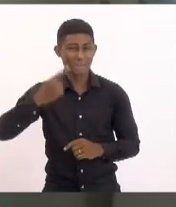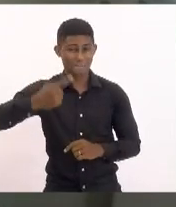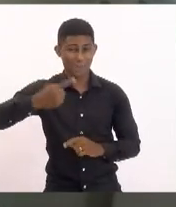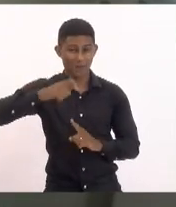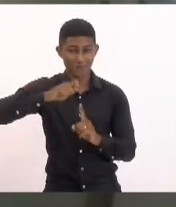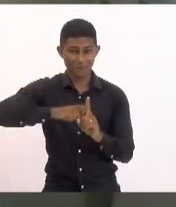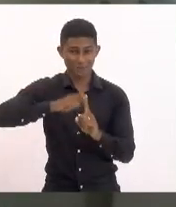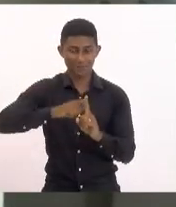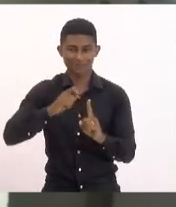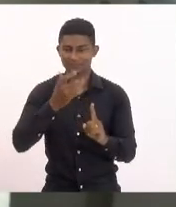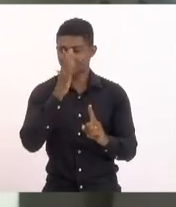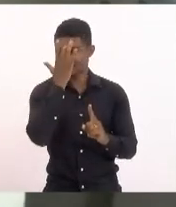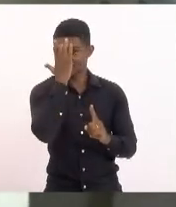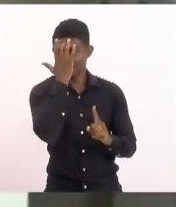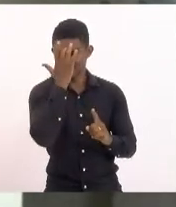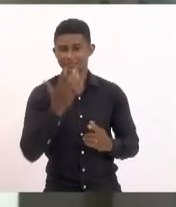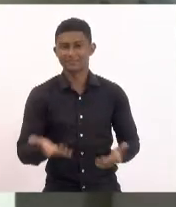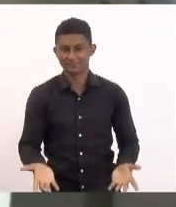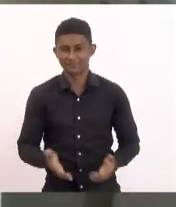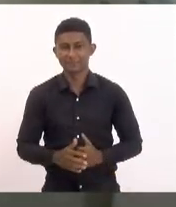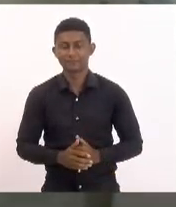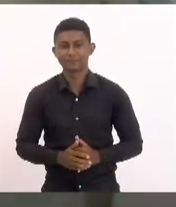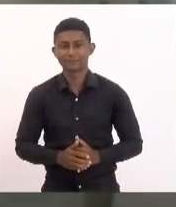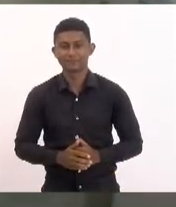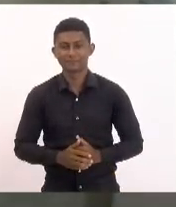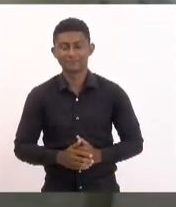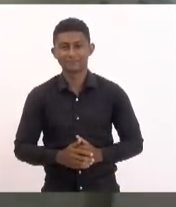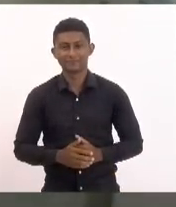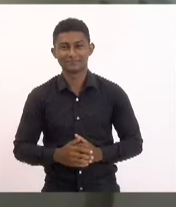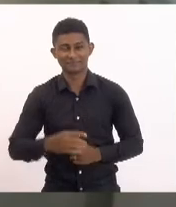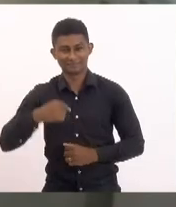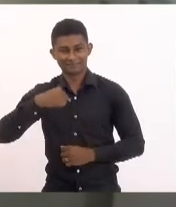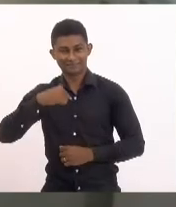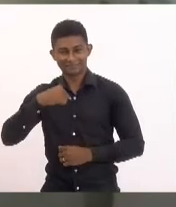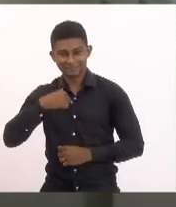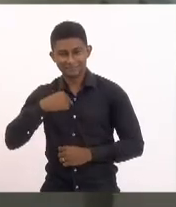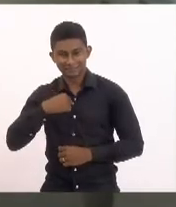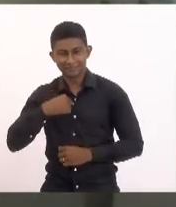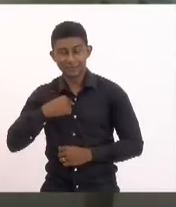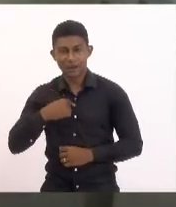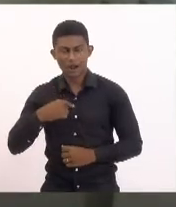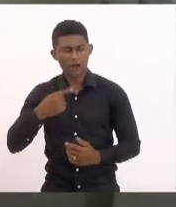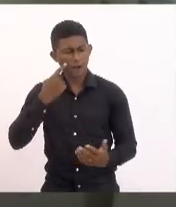eu tive acesso a uma matéria